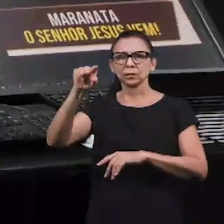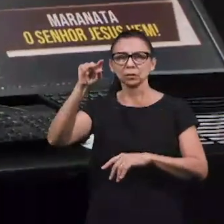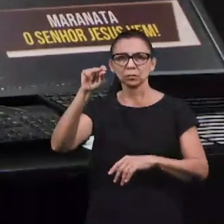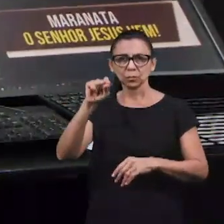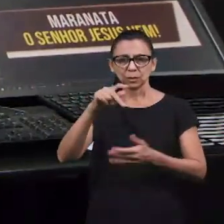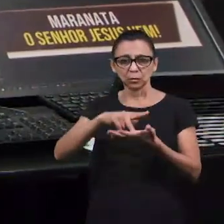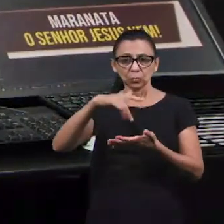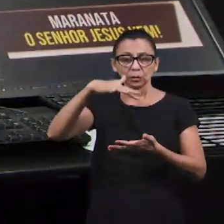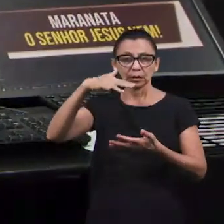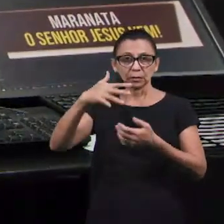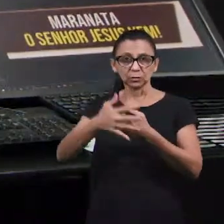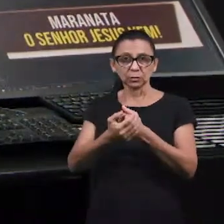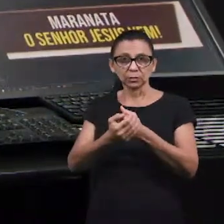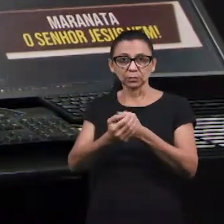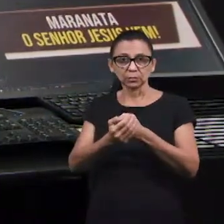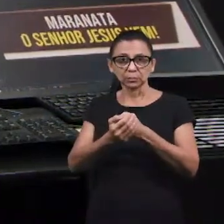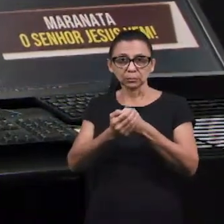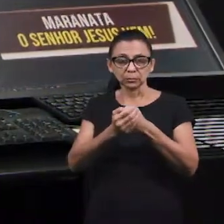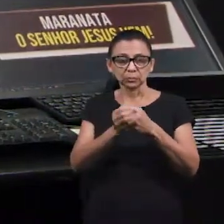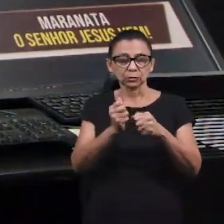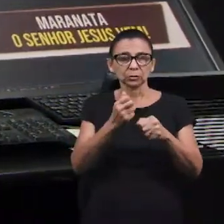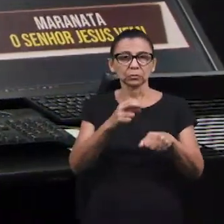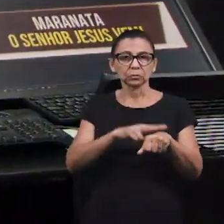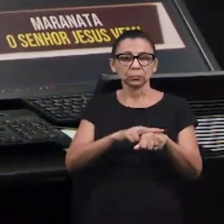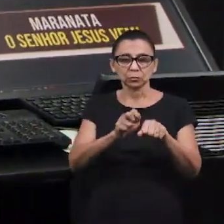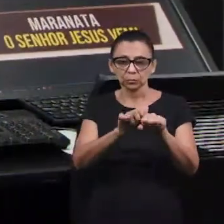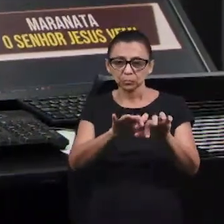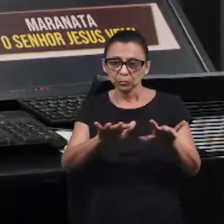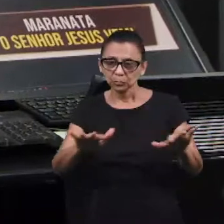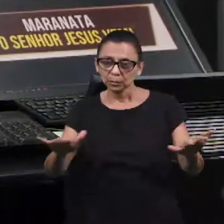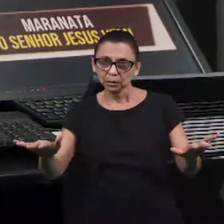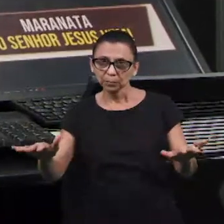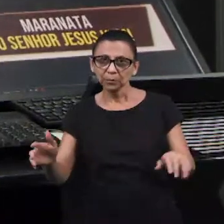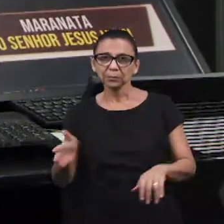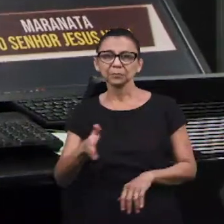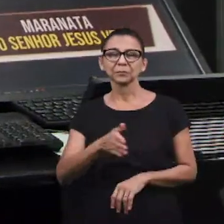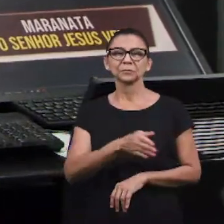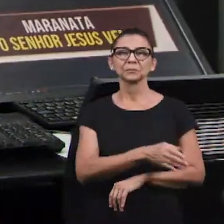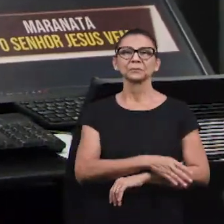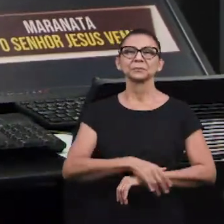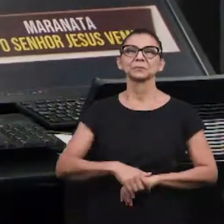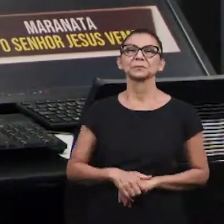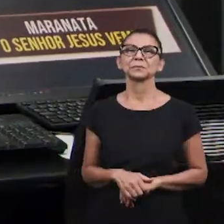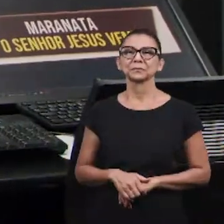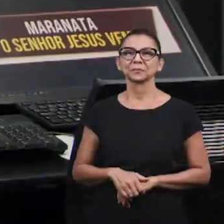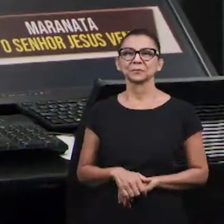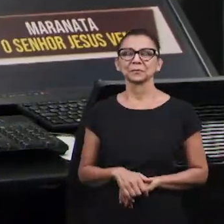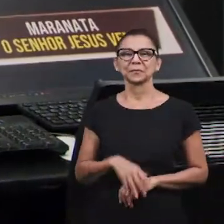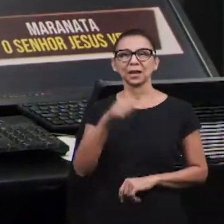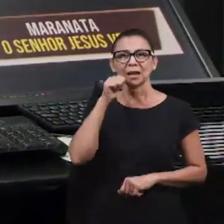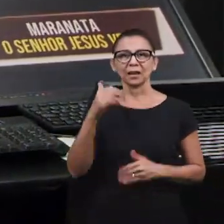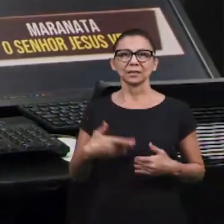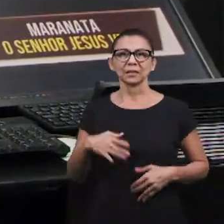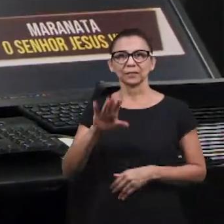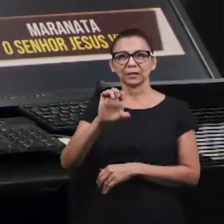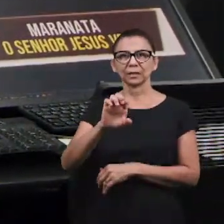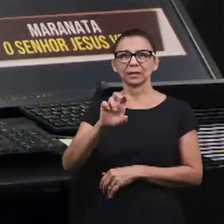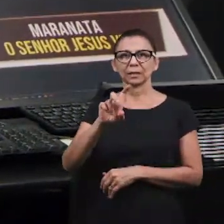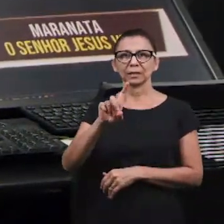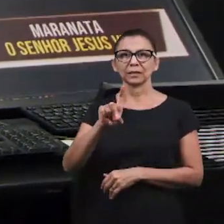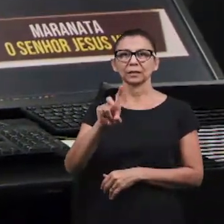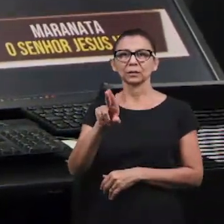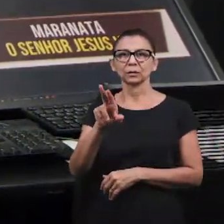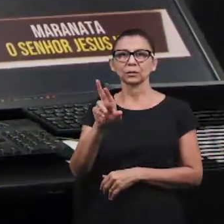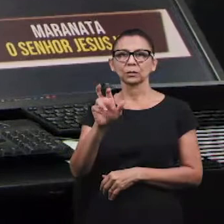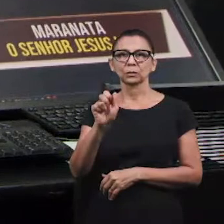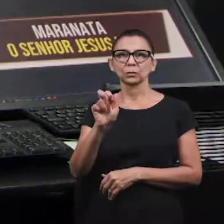ver agora a resposta que virá da nossa irmã Eduarda. Ela é do grupo de jovens da nossa igreja ali em